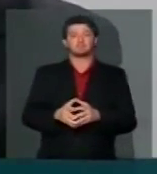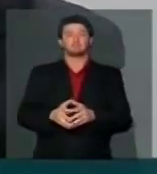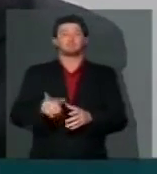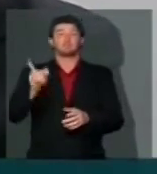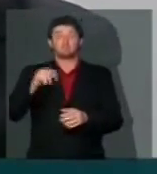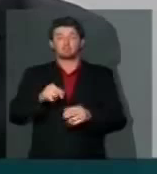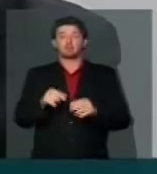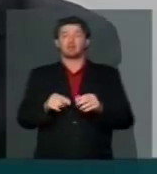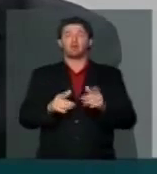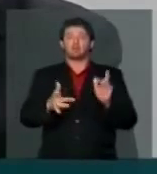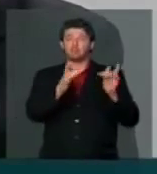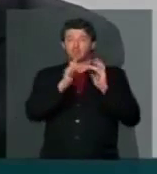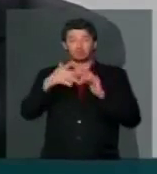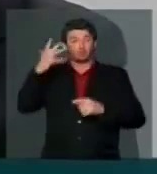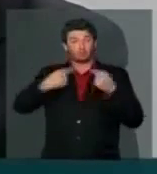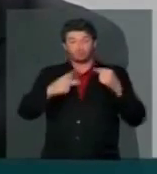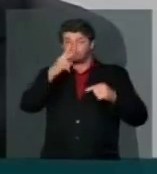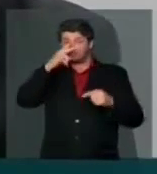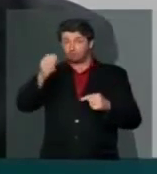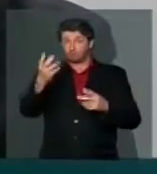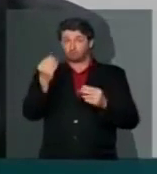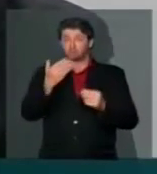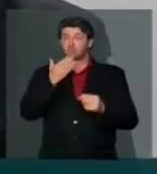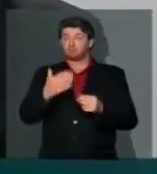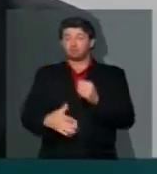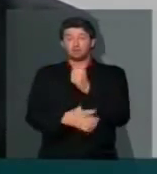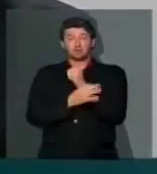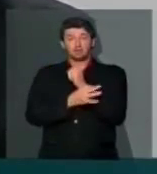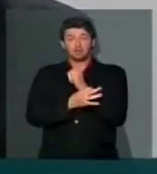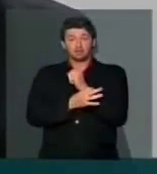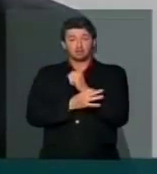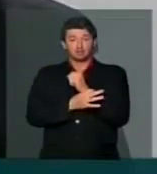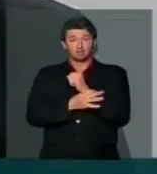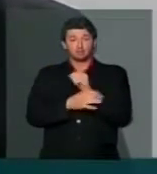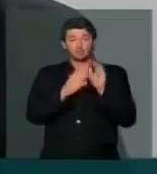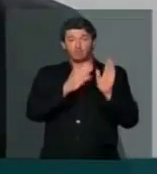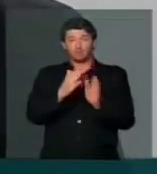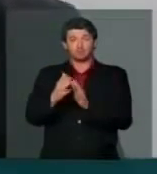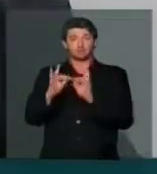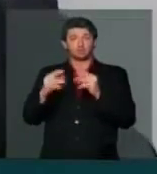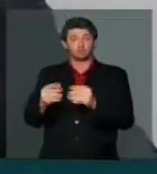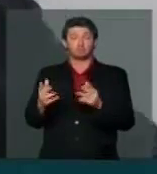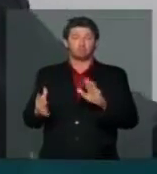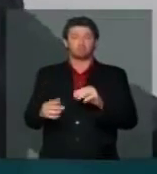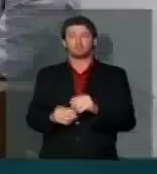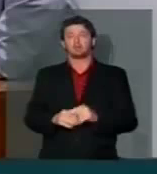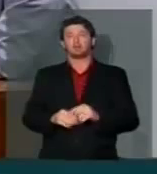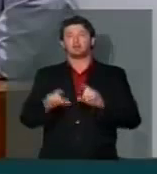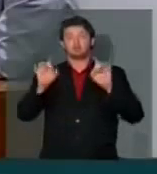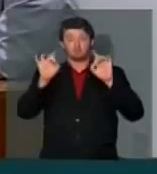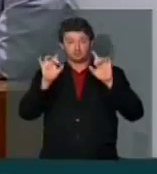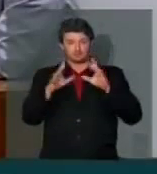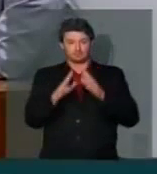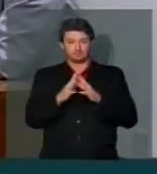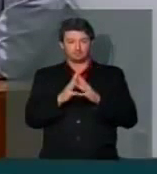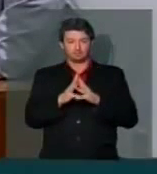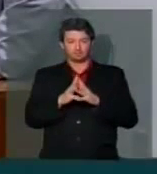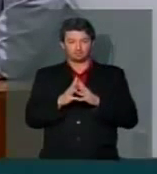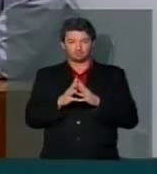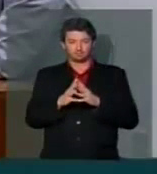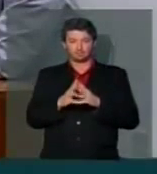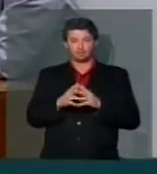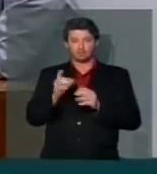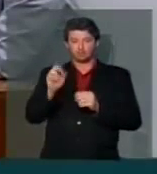de um desenho, de uma articulação política maior em prol da garantia do processo. E na questão específica, doutor